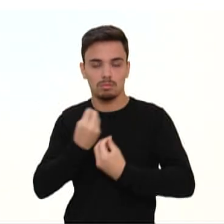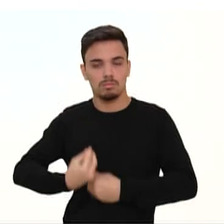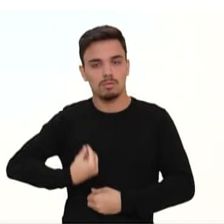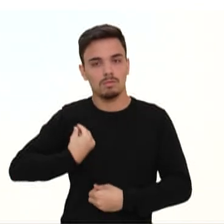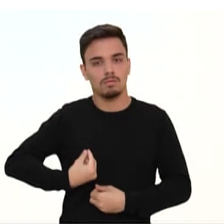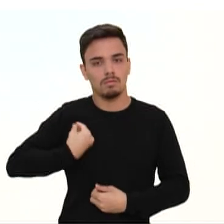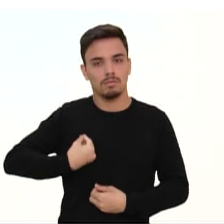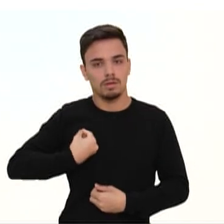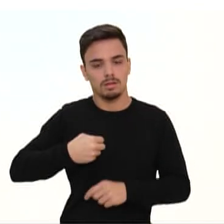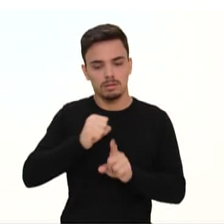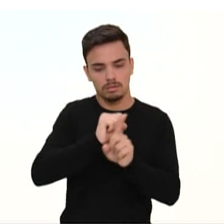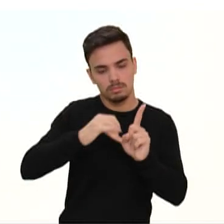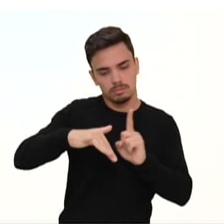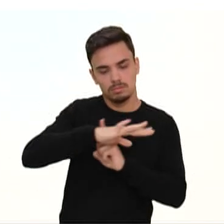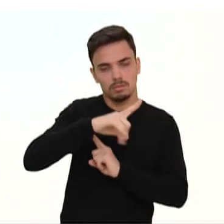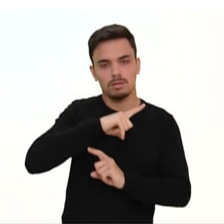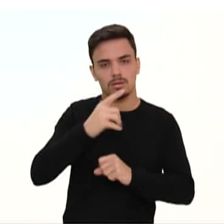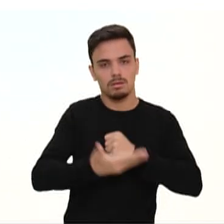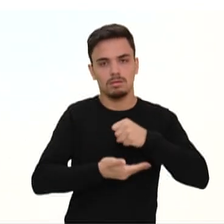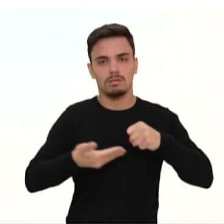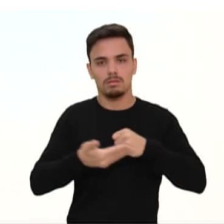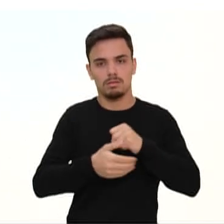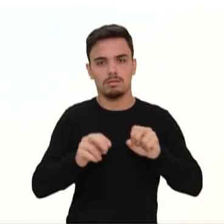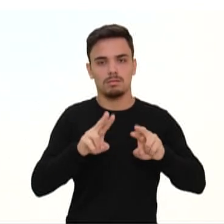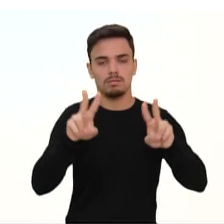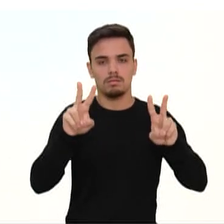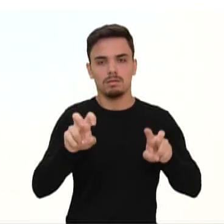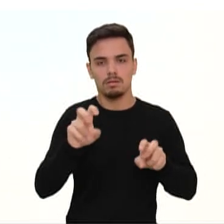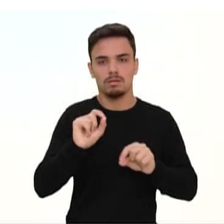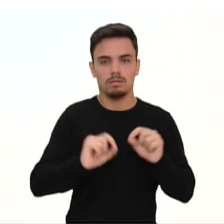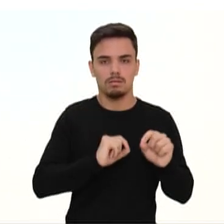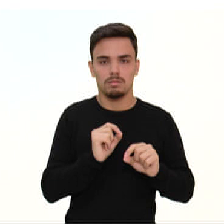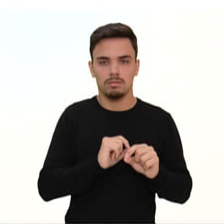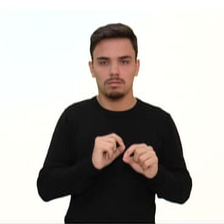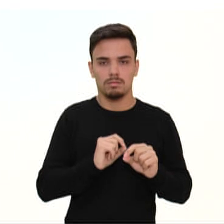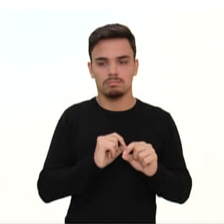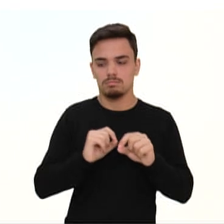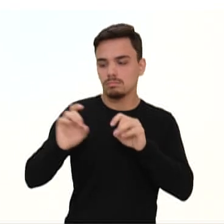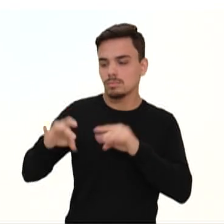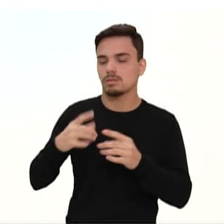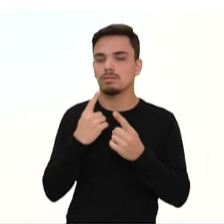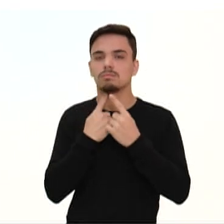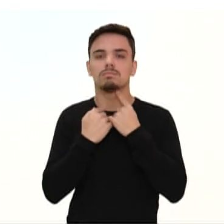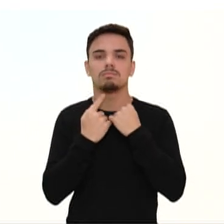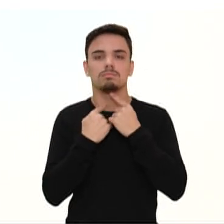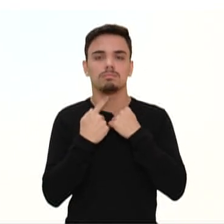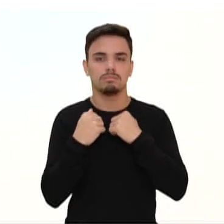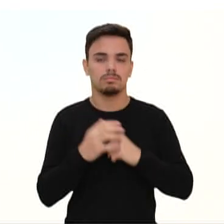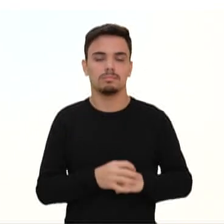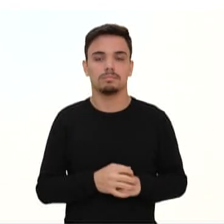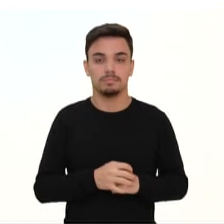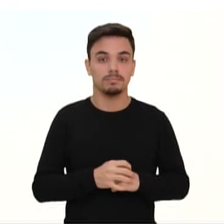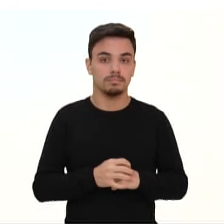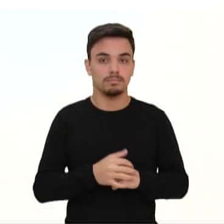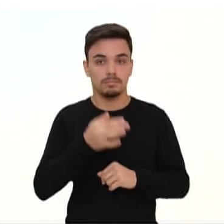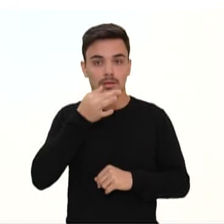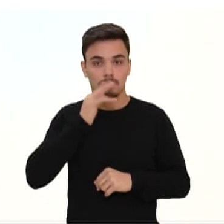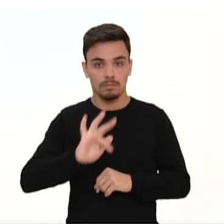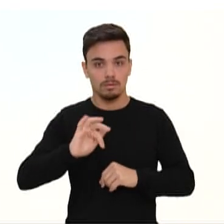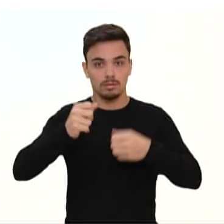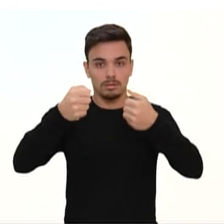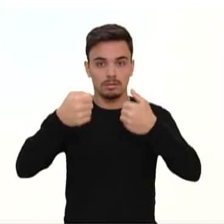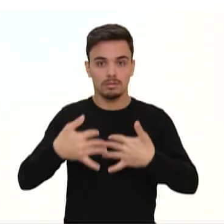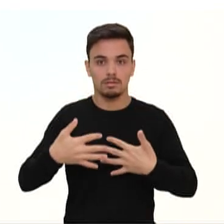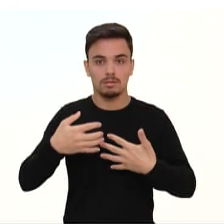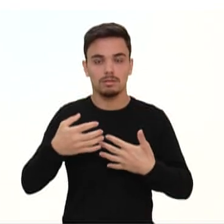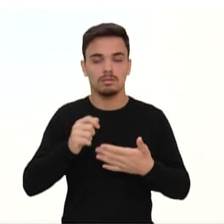vida social é baseada em renúncia dos desejos. Freud descreveu então a